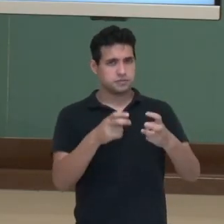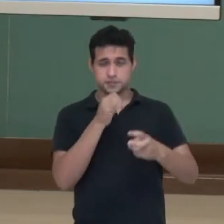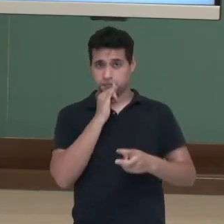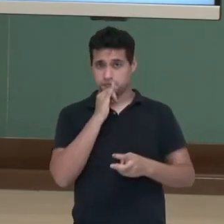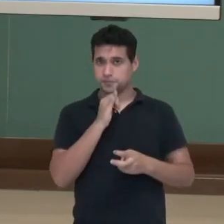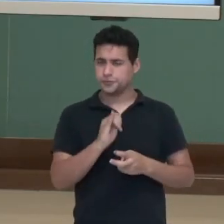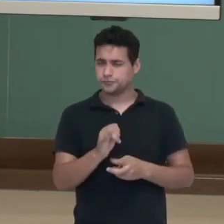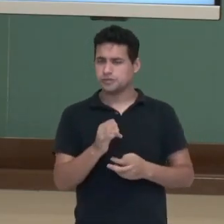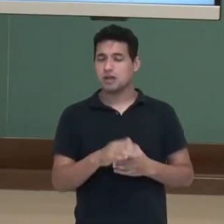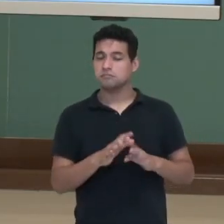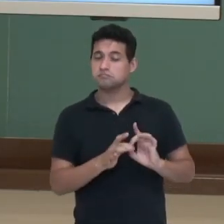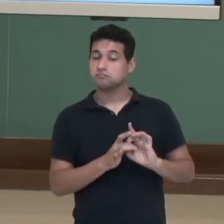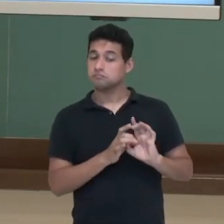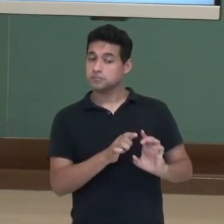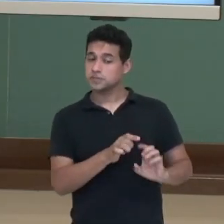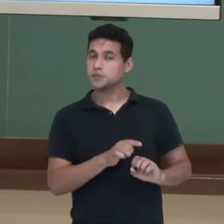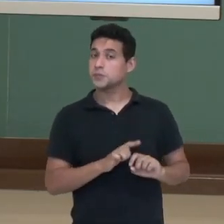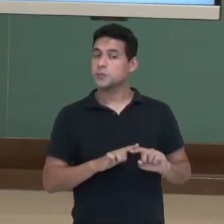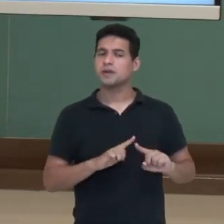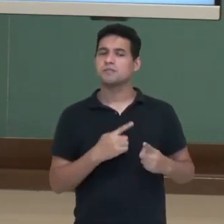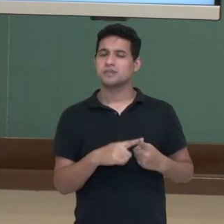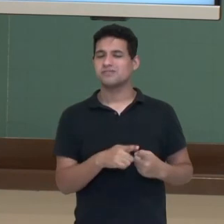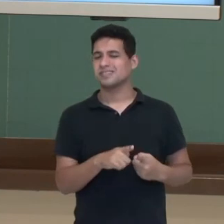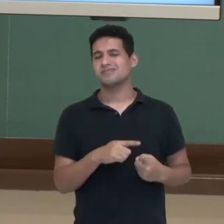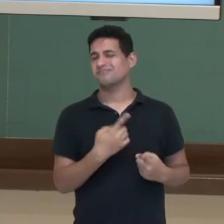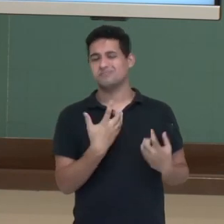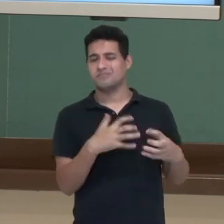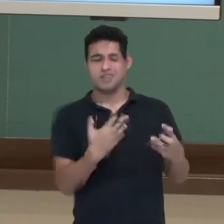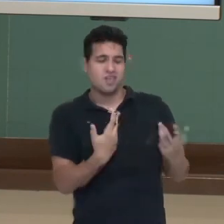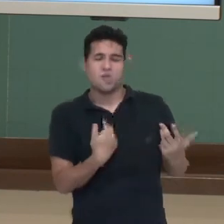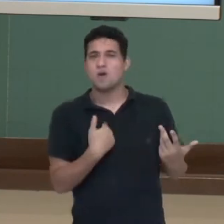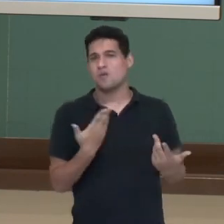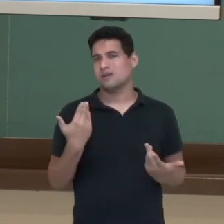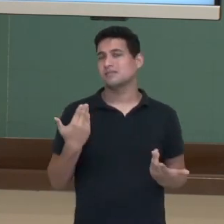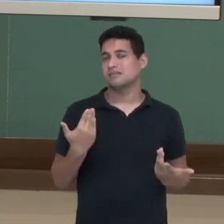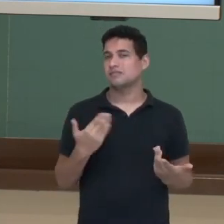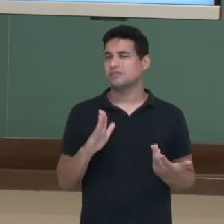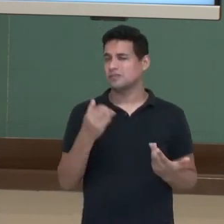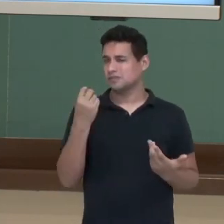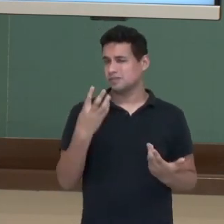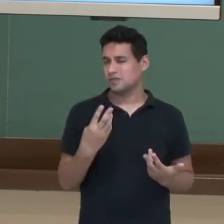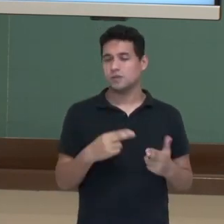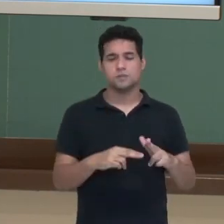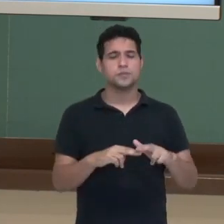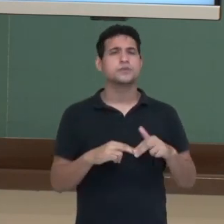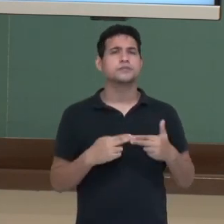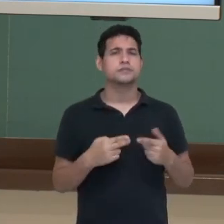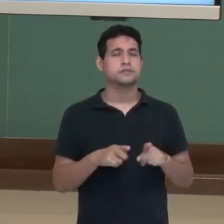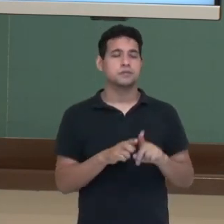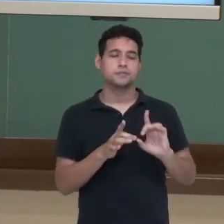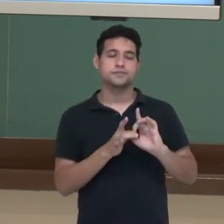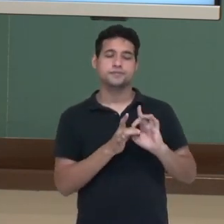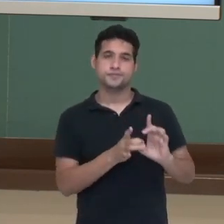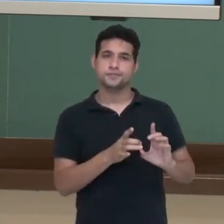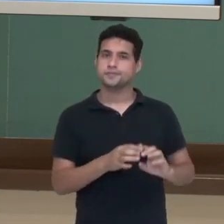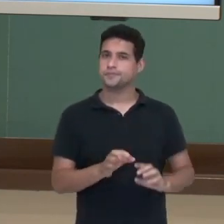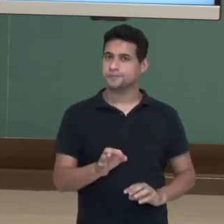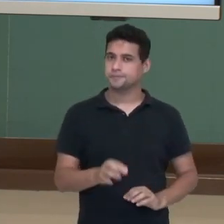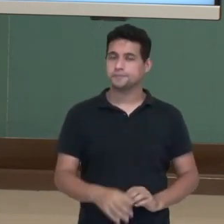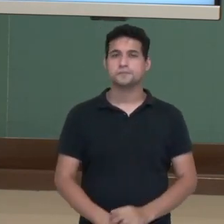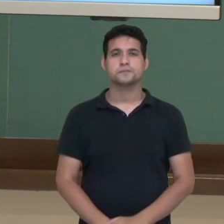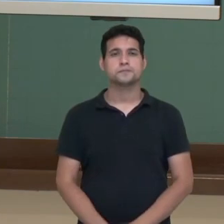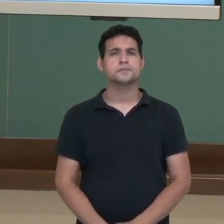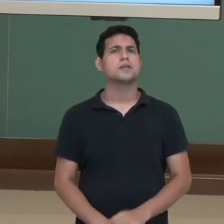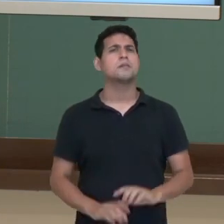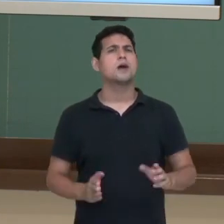exemplo. Eu te deixo, pois você já não me quer como antes. Ele explicou por que que está a deixando, certo?